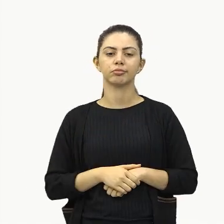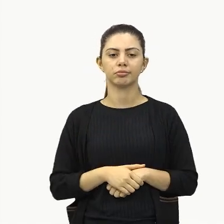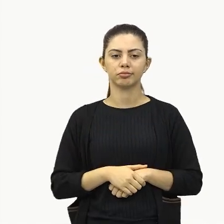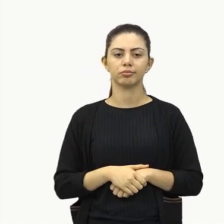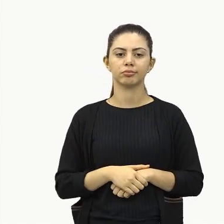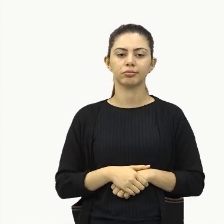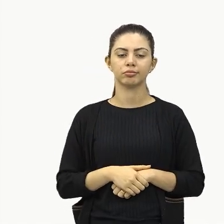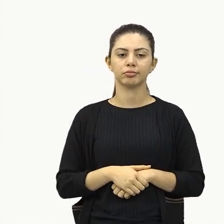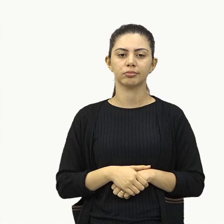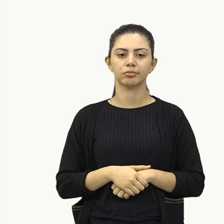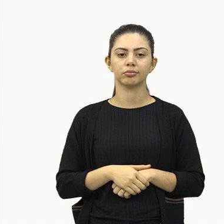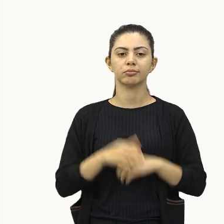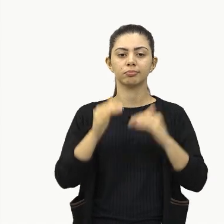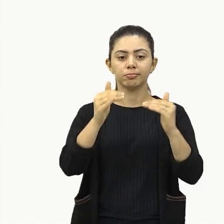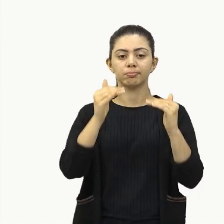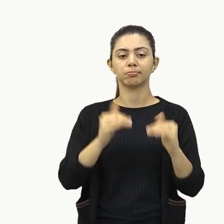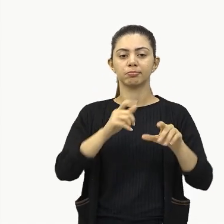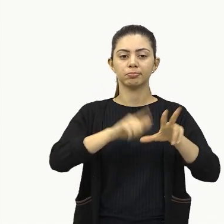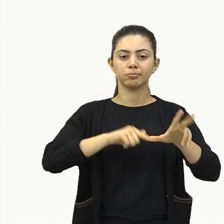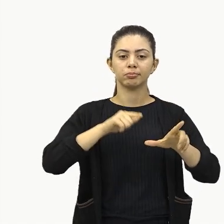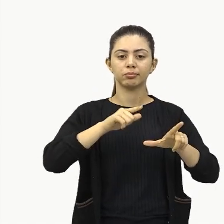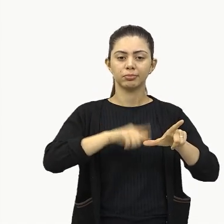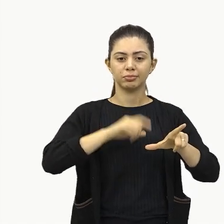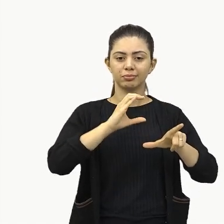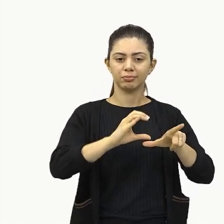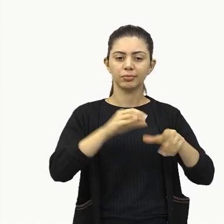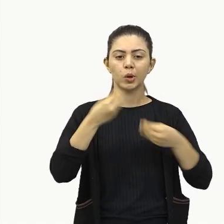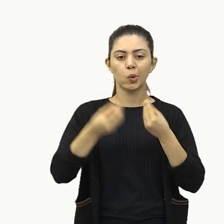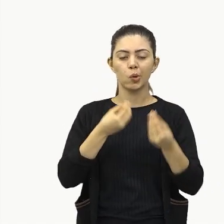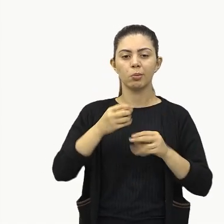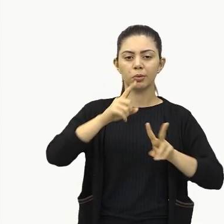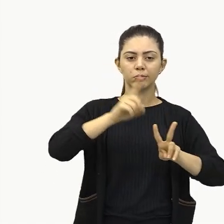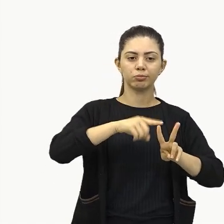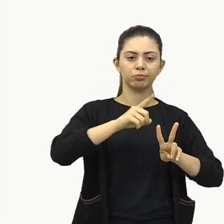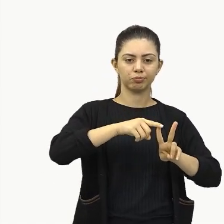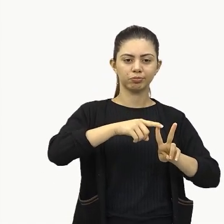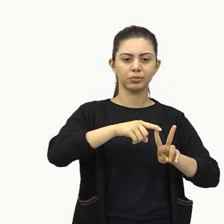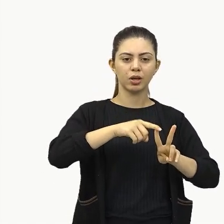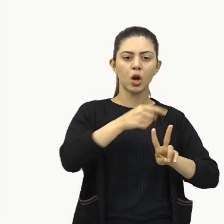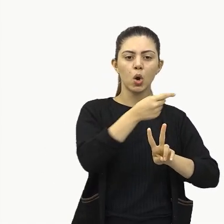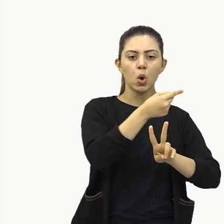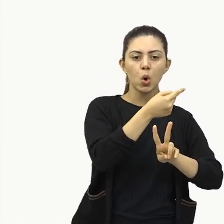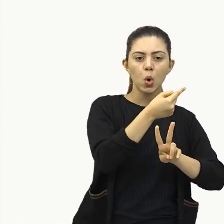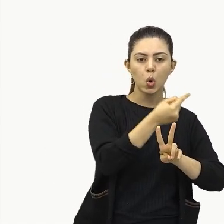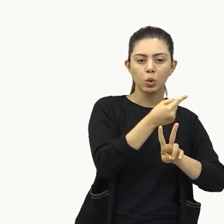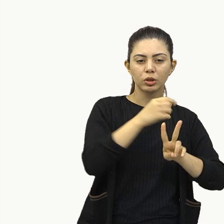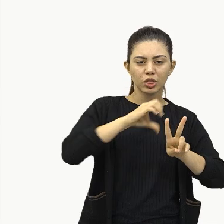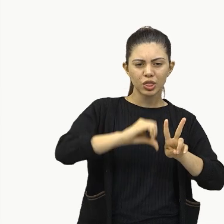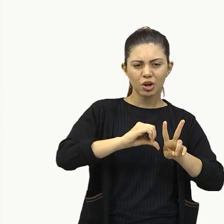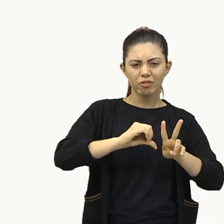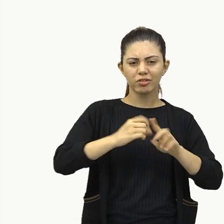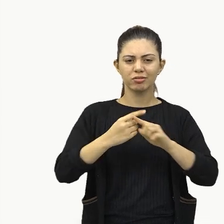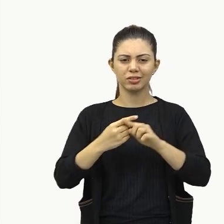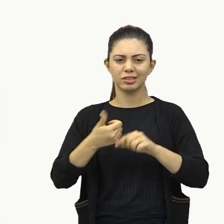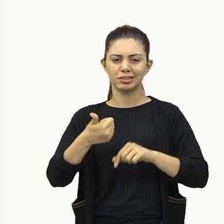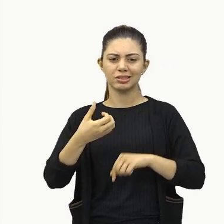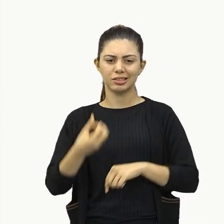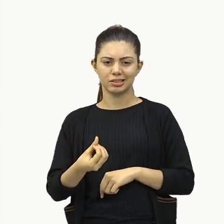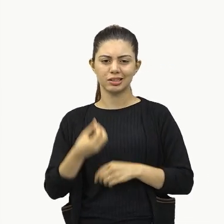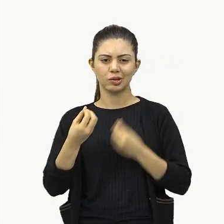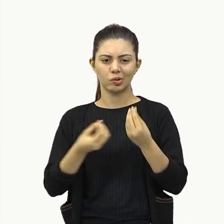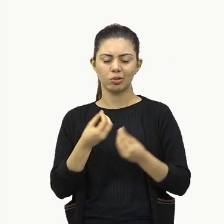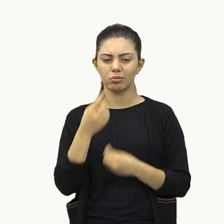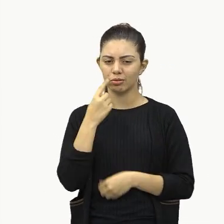agora, mesmo índice, eu vou ficar com 9 vezes 16. Mas também aqui,